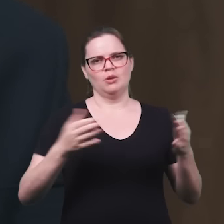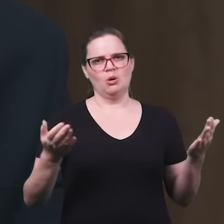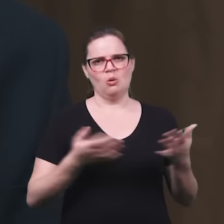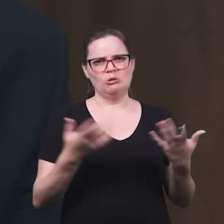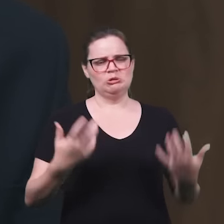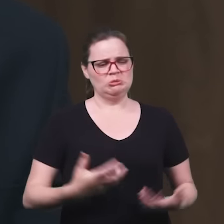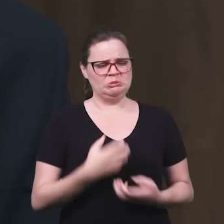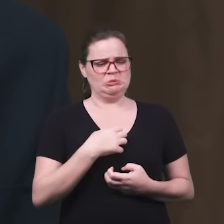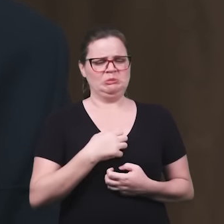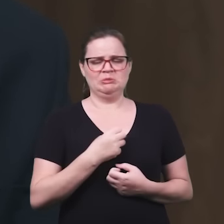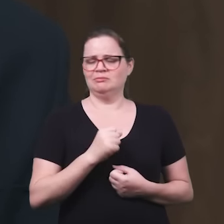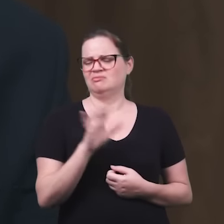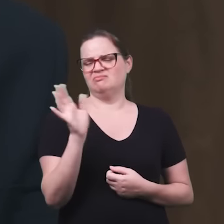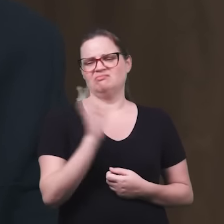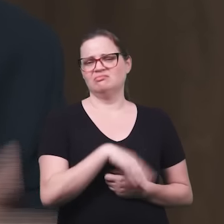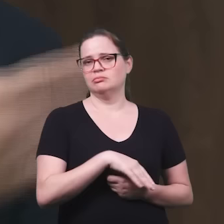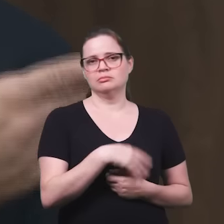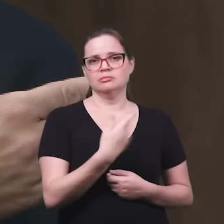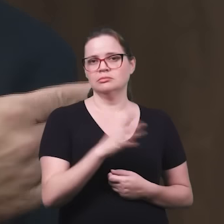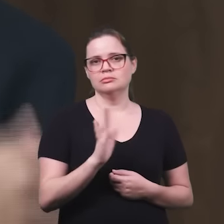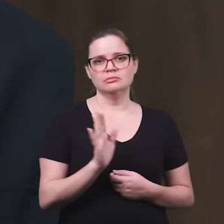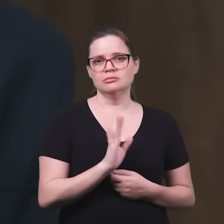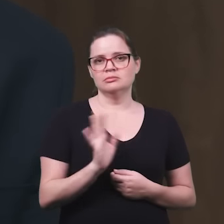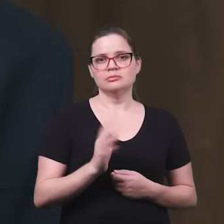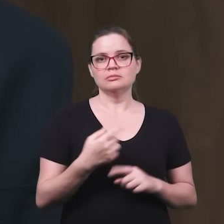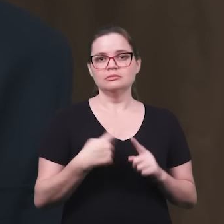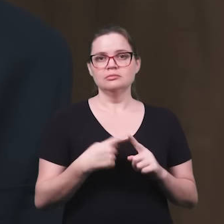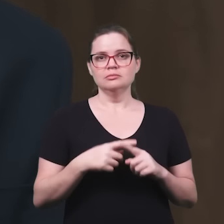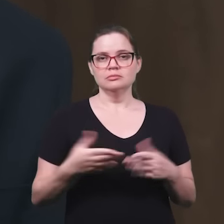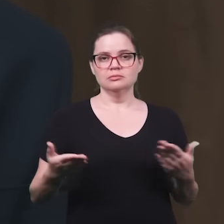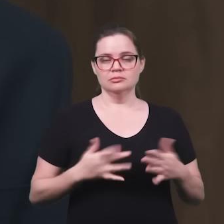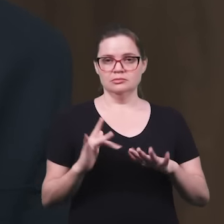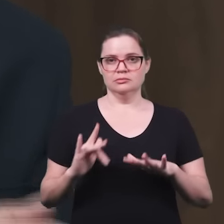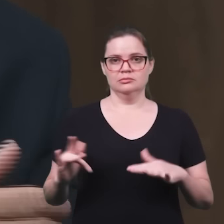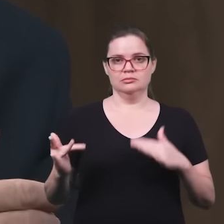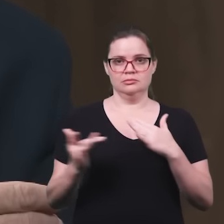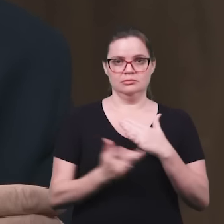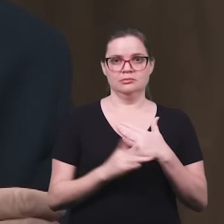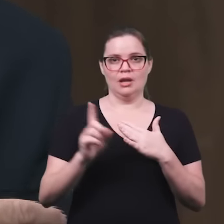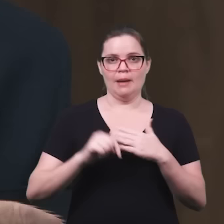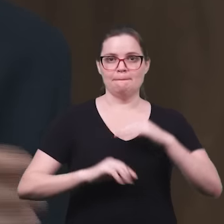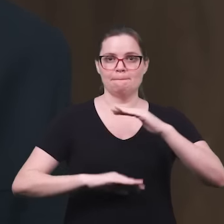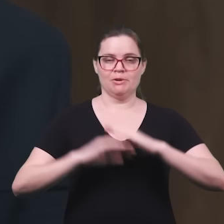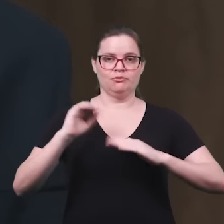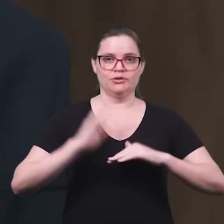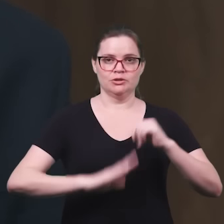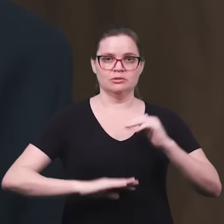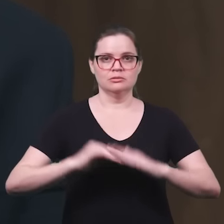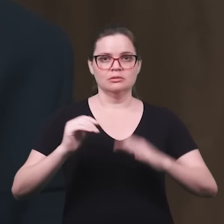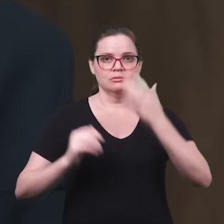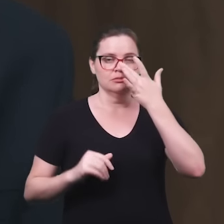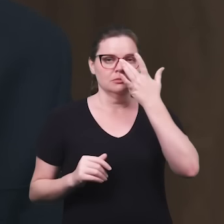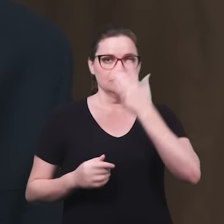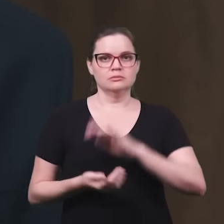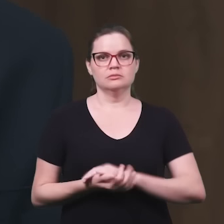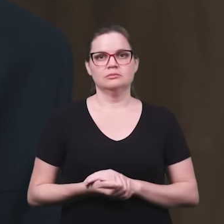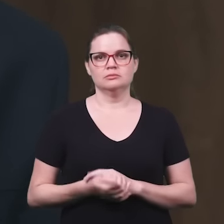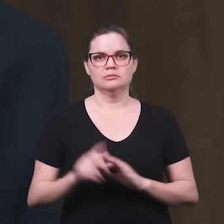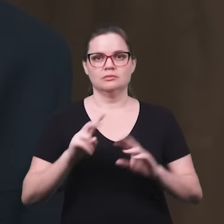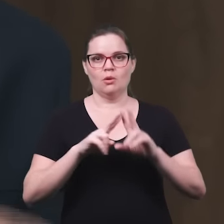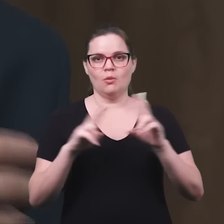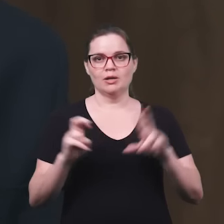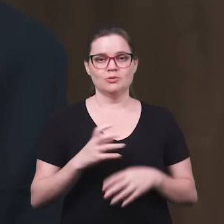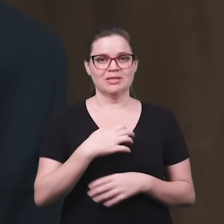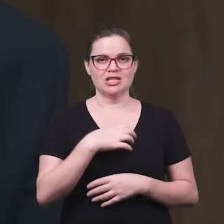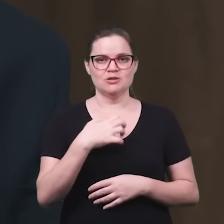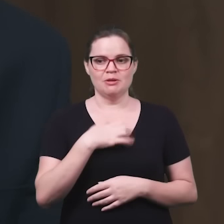não me afeta nem um pouco, muito pelo contrário. Até porque a rede social, quando ela se torna algo profissional, você tira